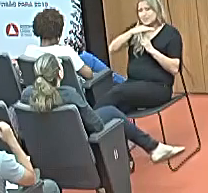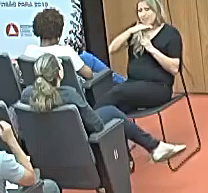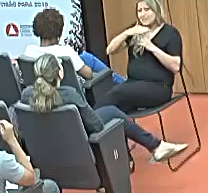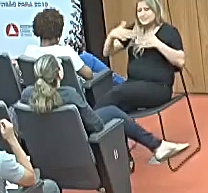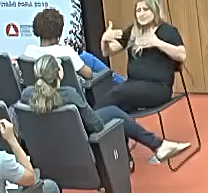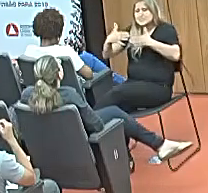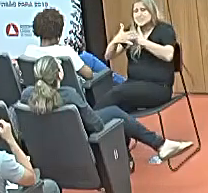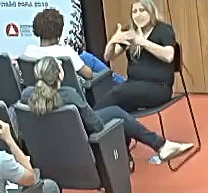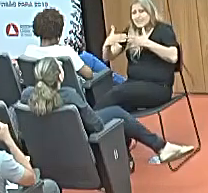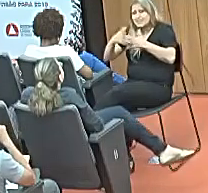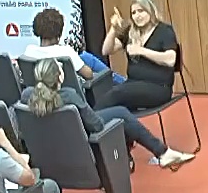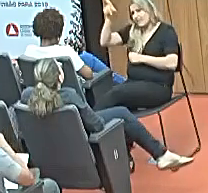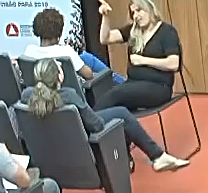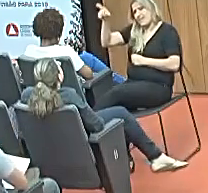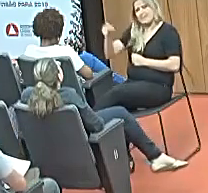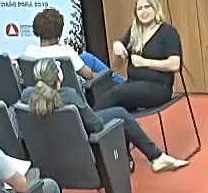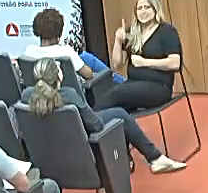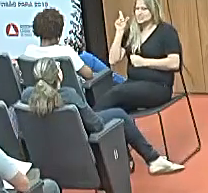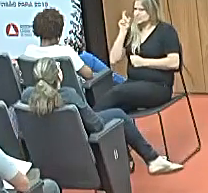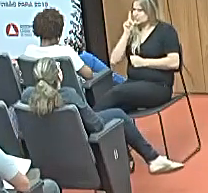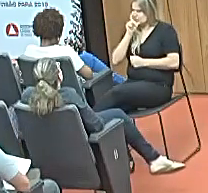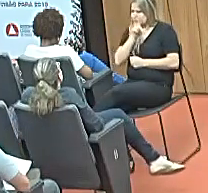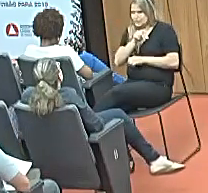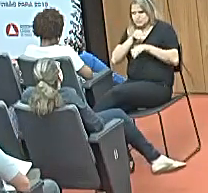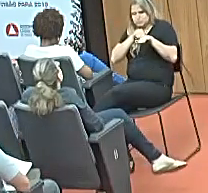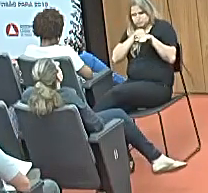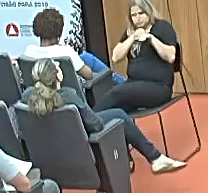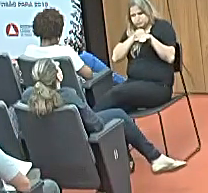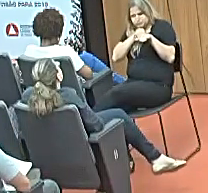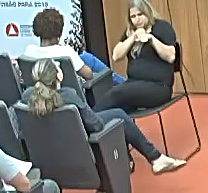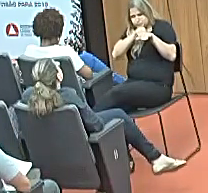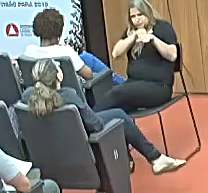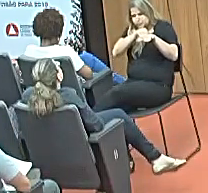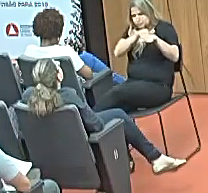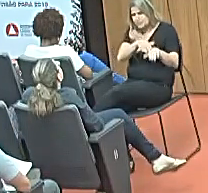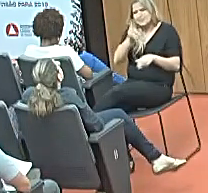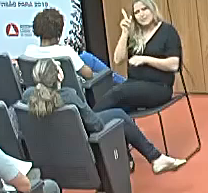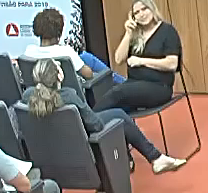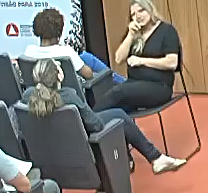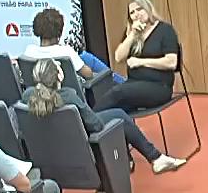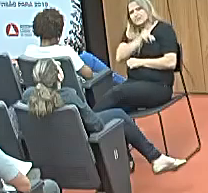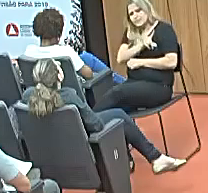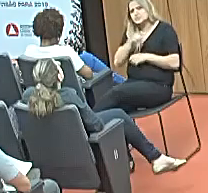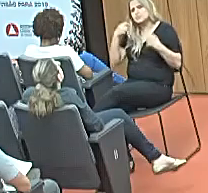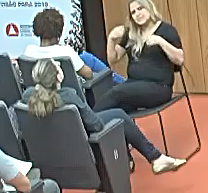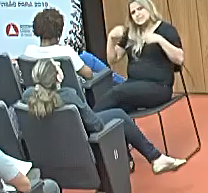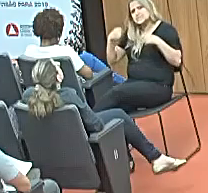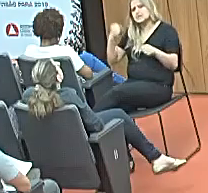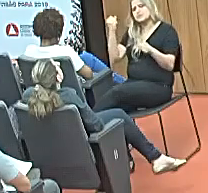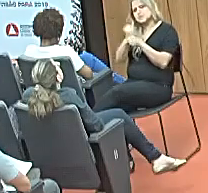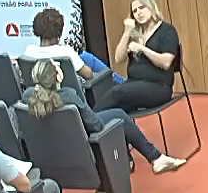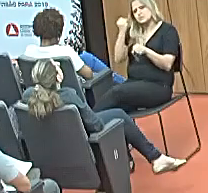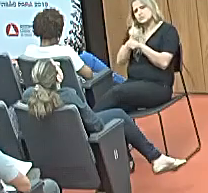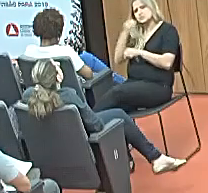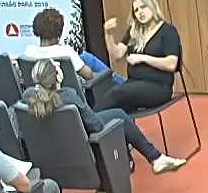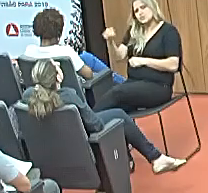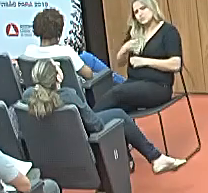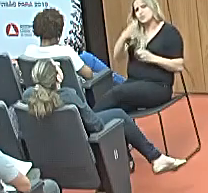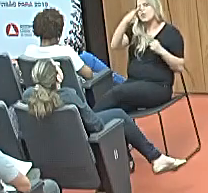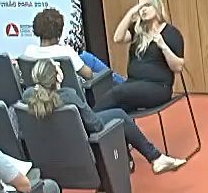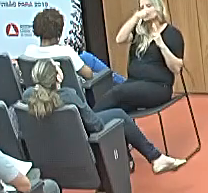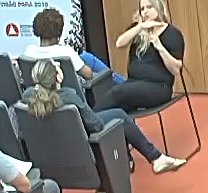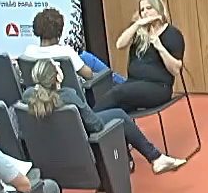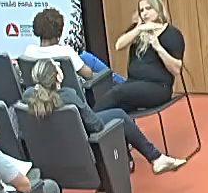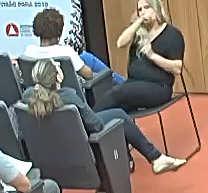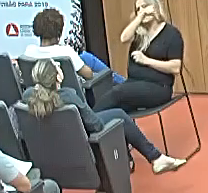a localização provoca um trânsito enorme causa inúmeros transtornos então a construção do novo terminal rodoviário é algo